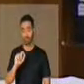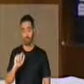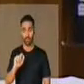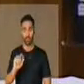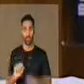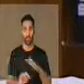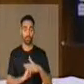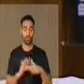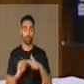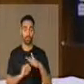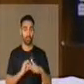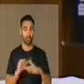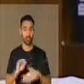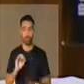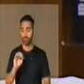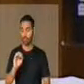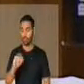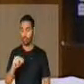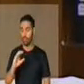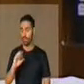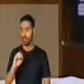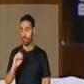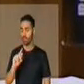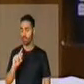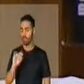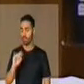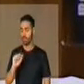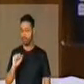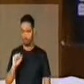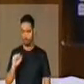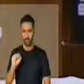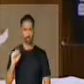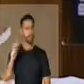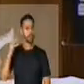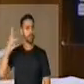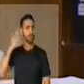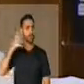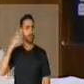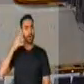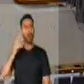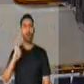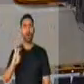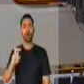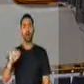Oncoguia, para fazer uso da palavra por 5 minutos.